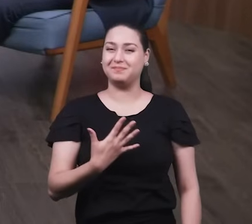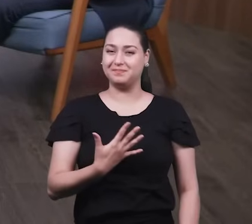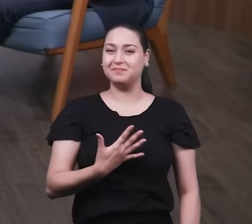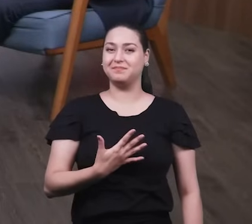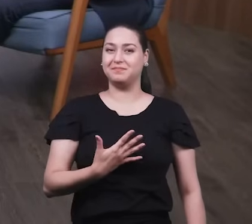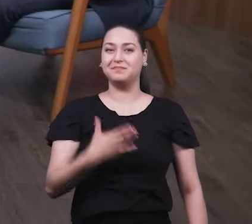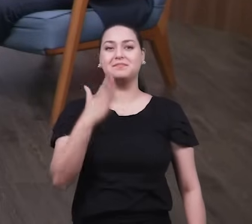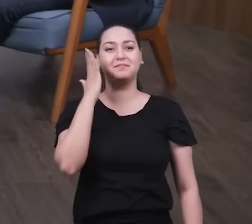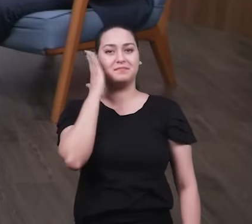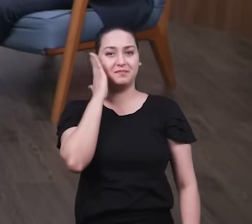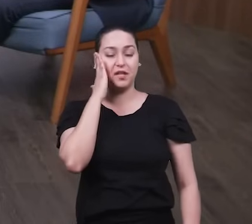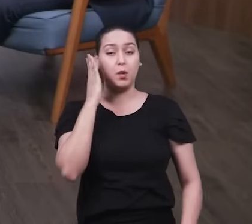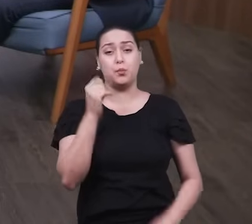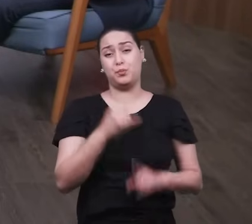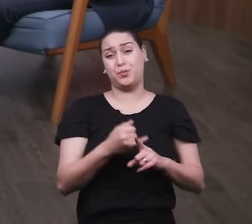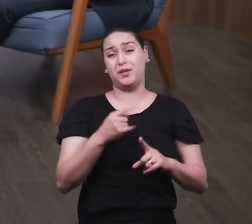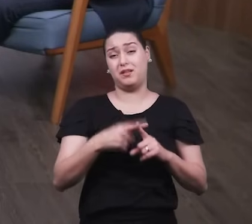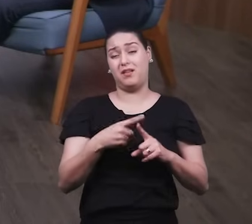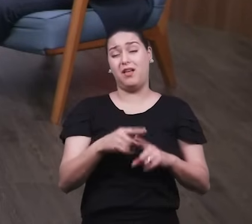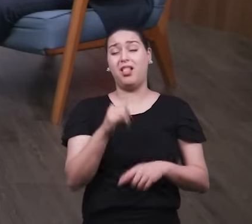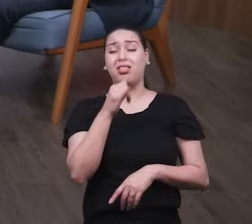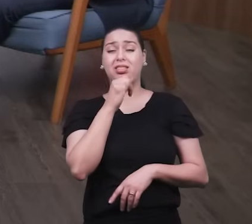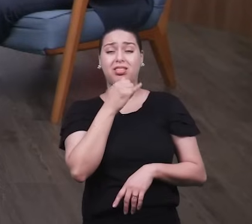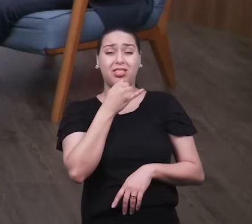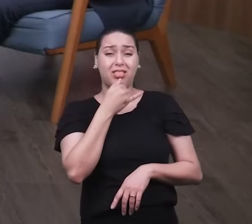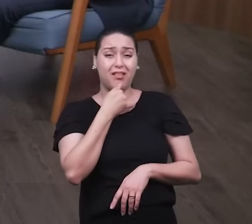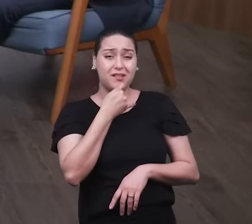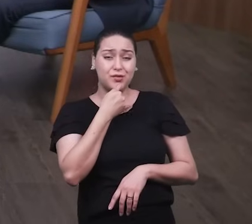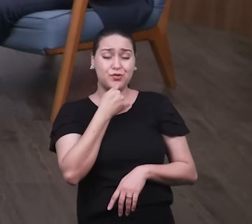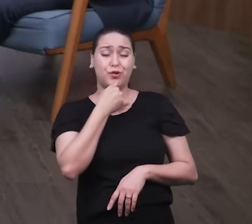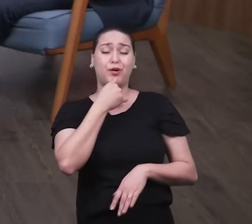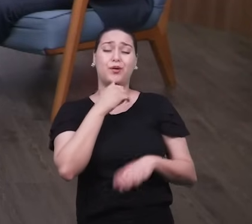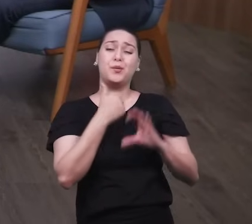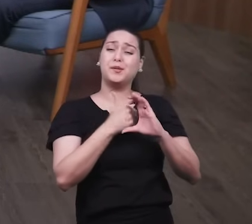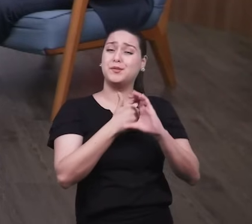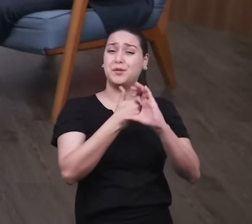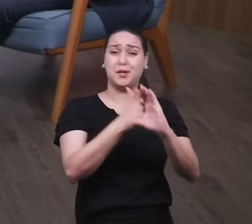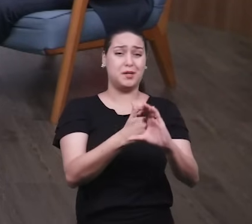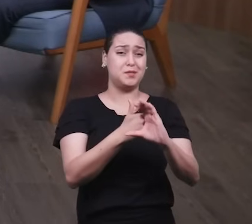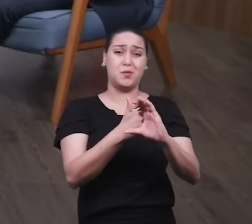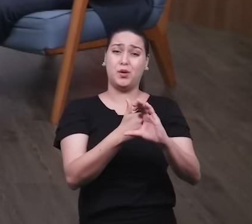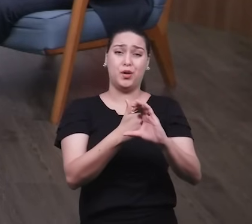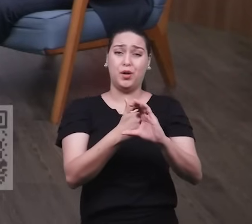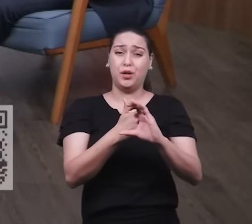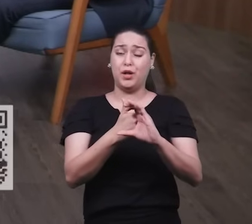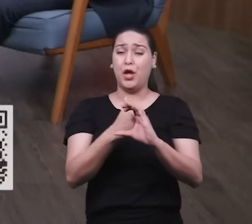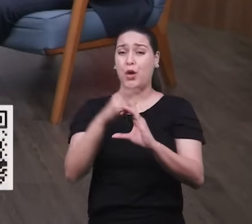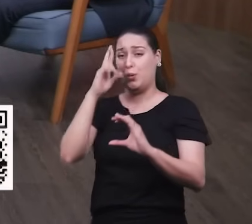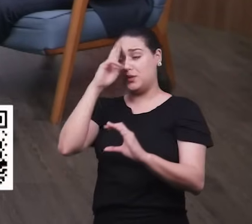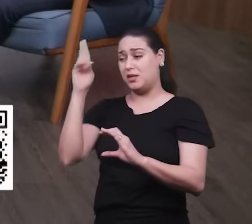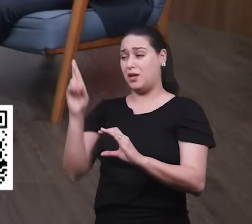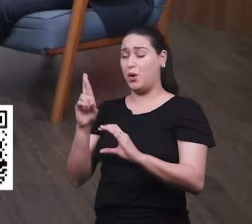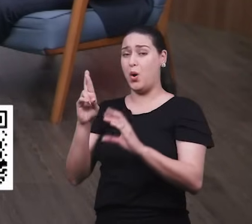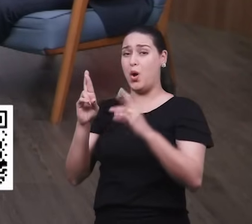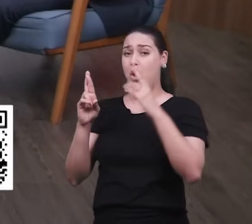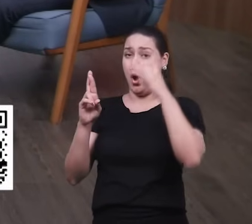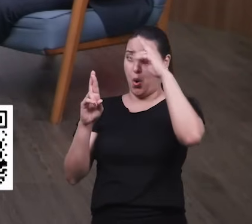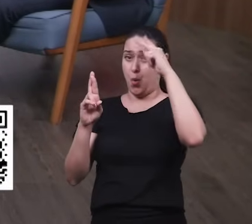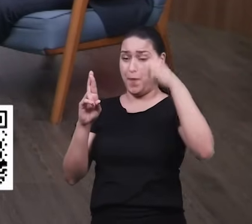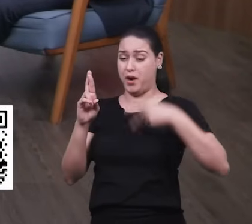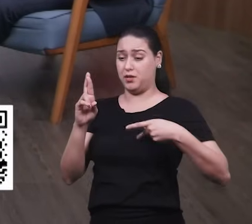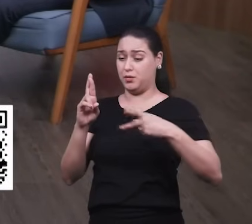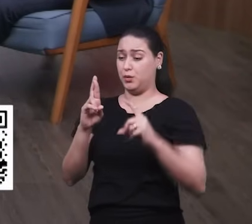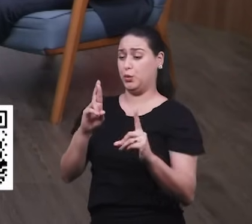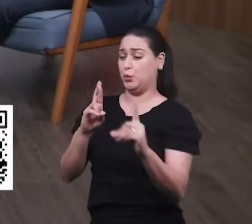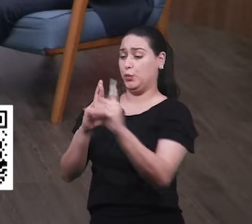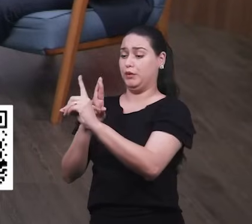Infelizmente, há um cristianismo, um tipo de evangelho que o homem está à frente, né, e